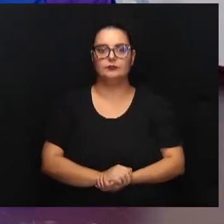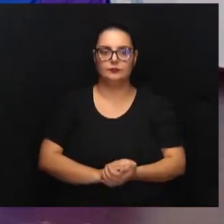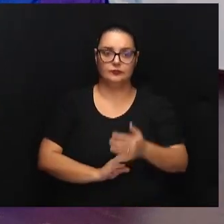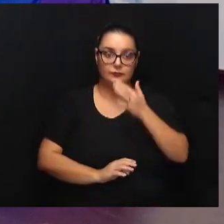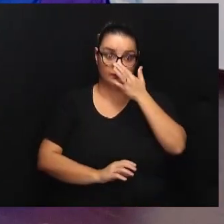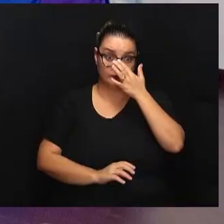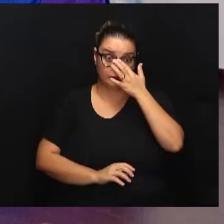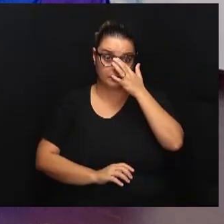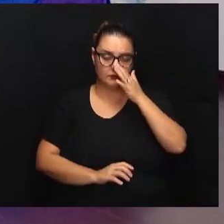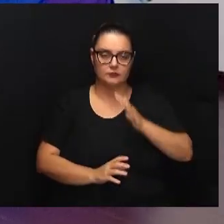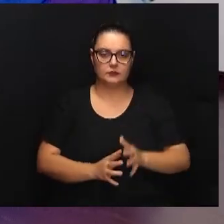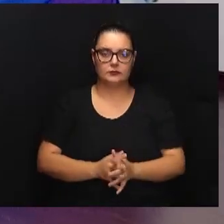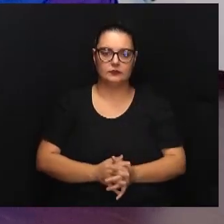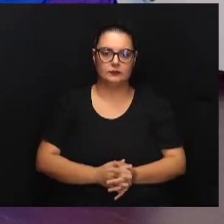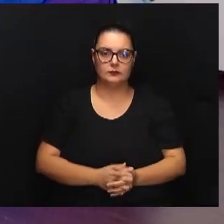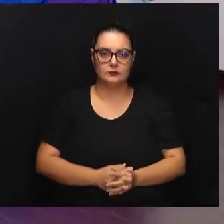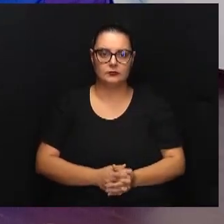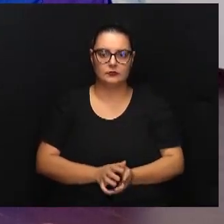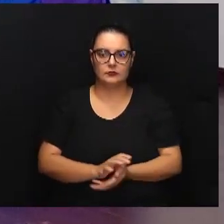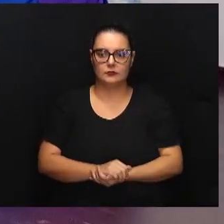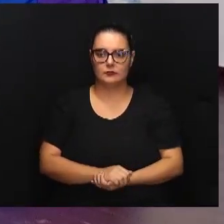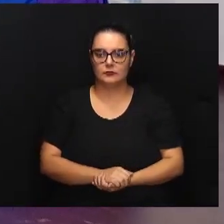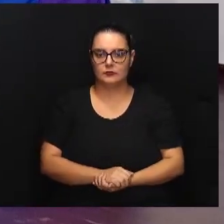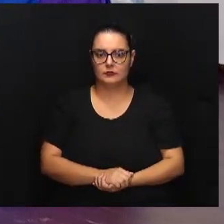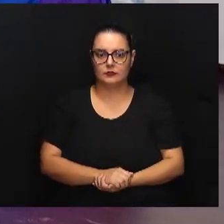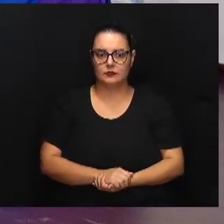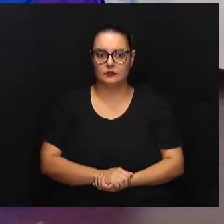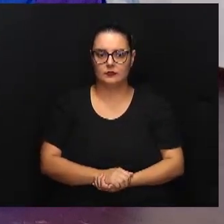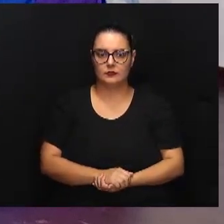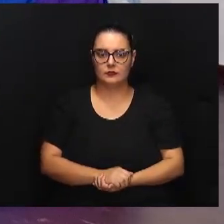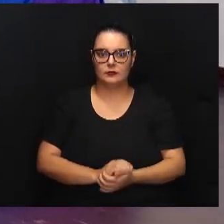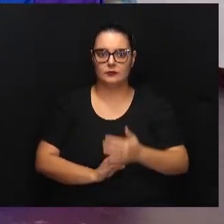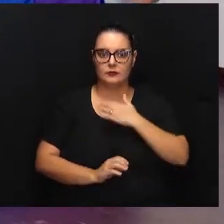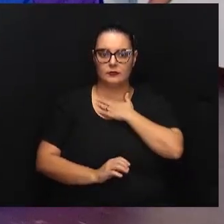continua o evento.